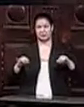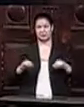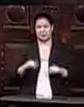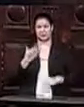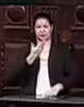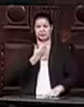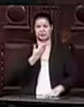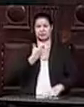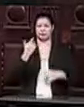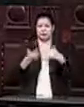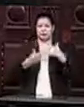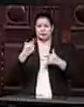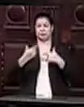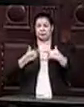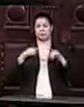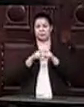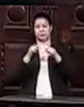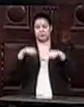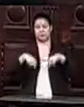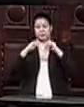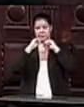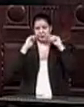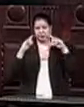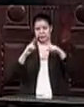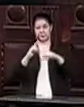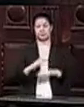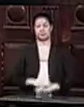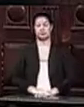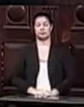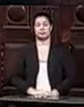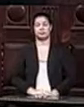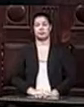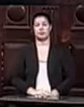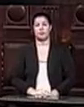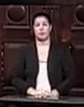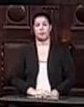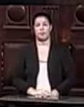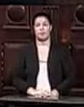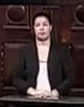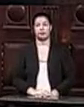colegas trabalhadores desta Casa Legislativa.